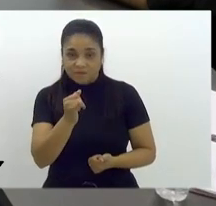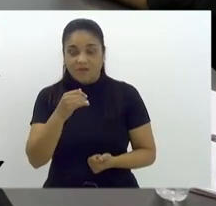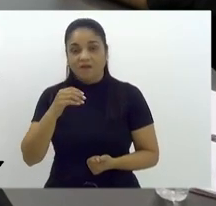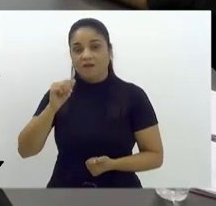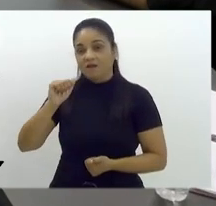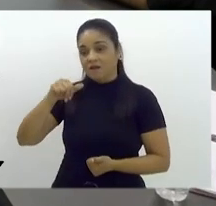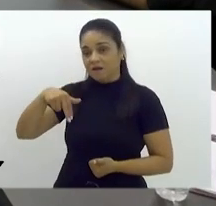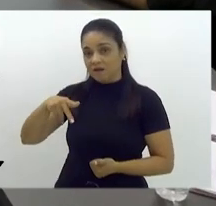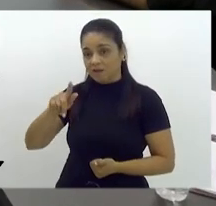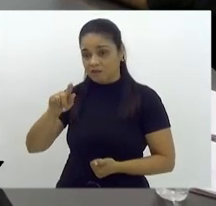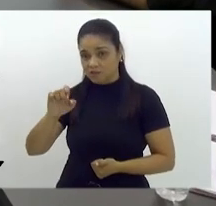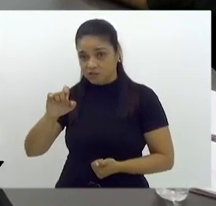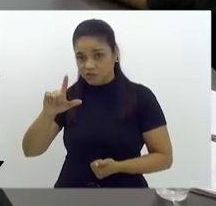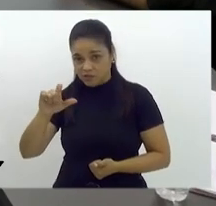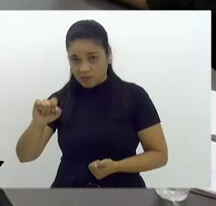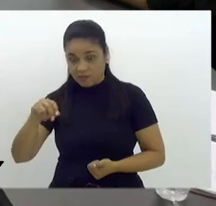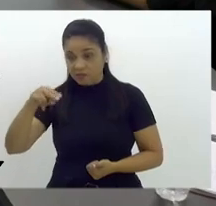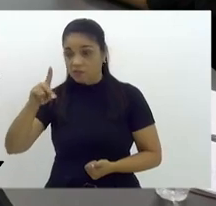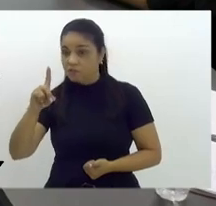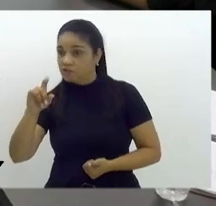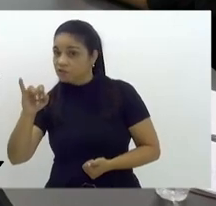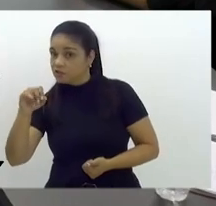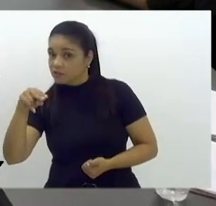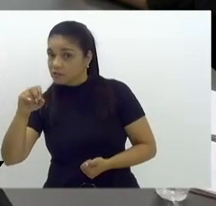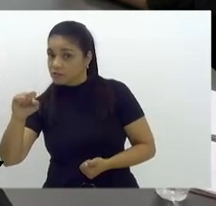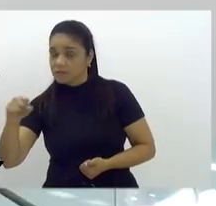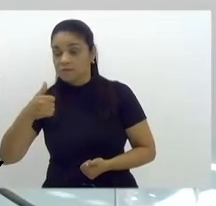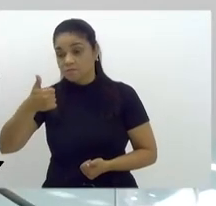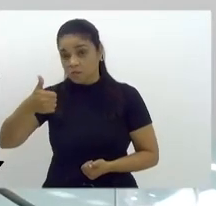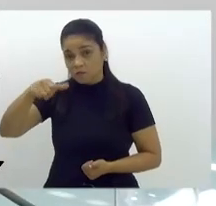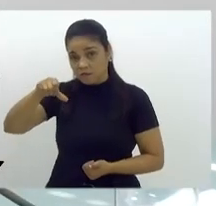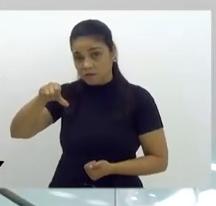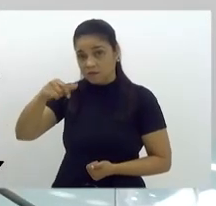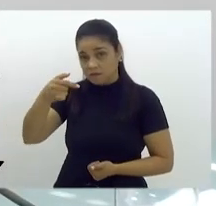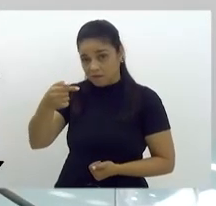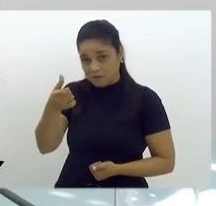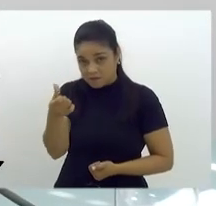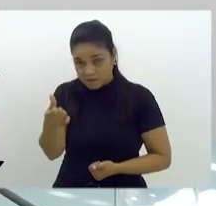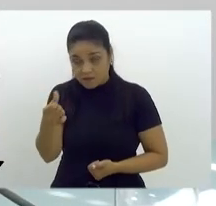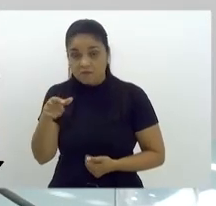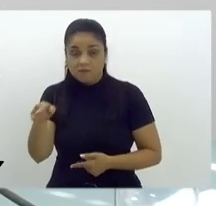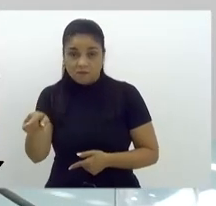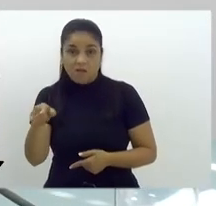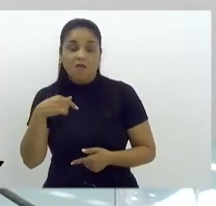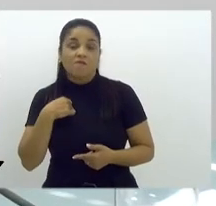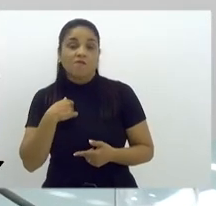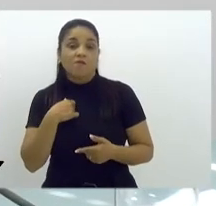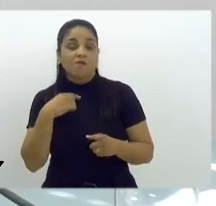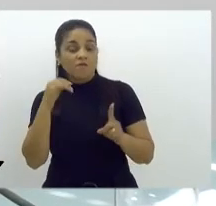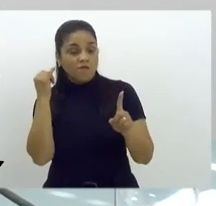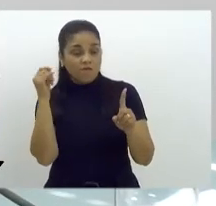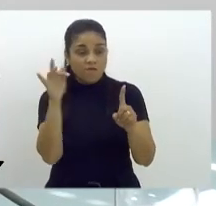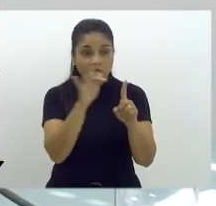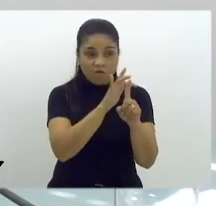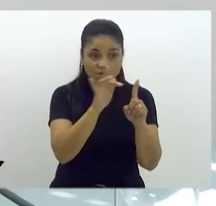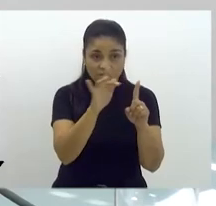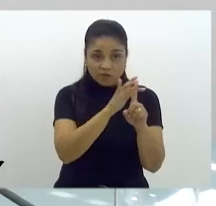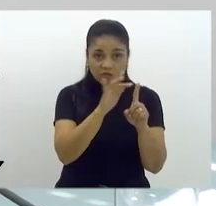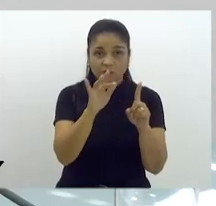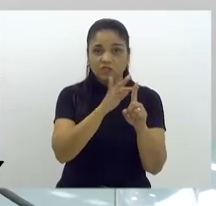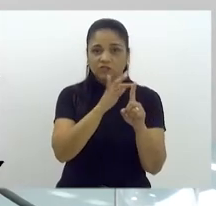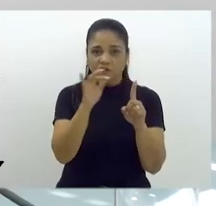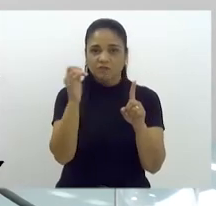de um homicídio de 1976 quando ela foi vítima de homicídio é ela e outras mulheres